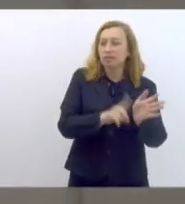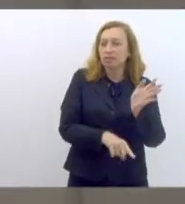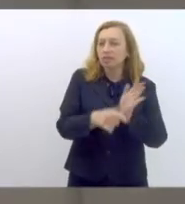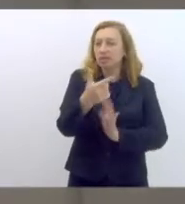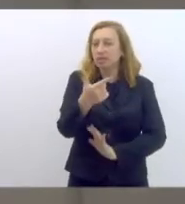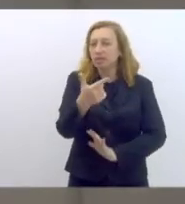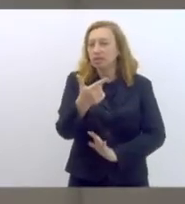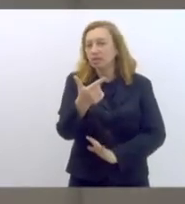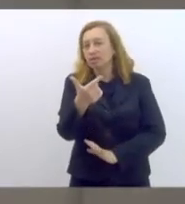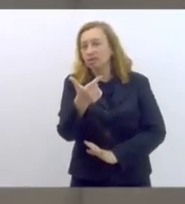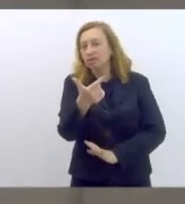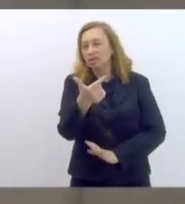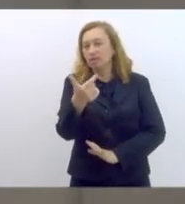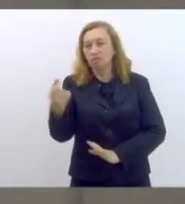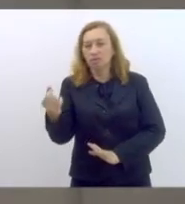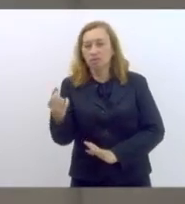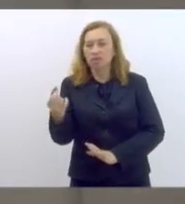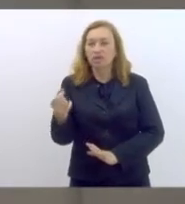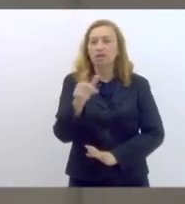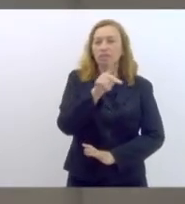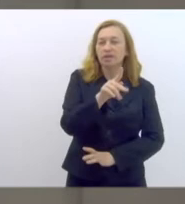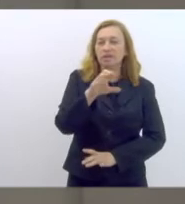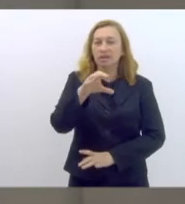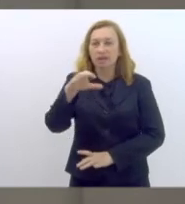200, e o